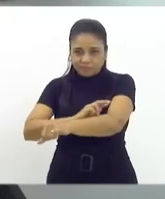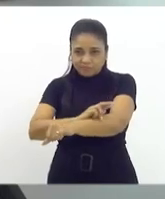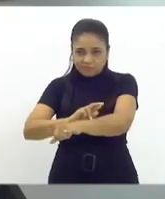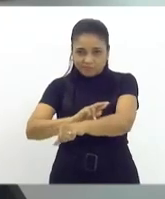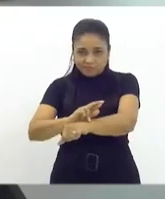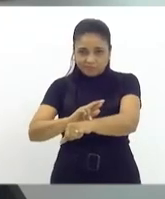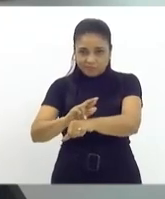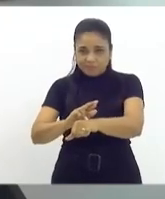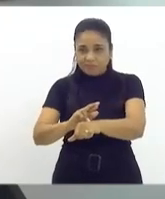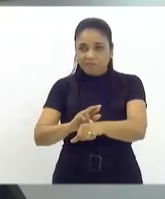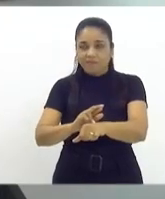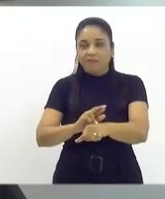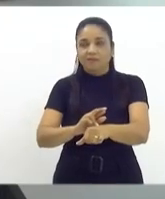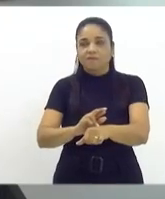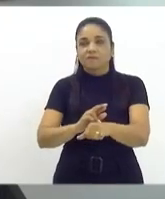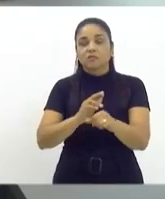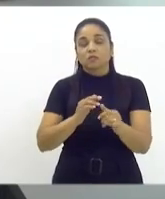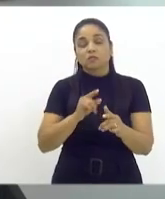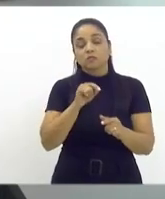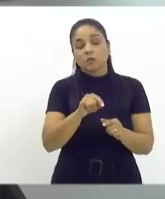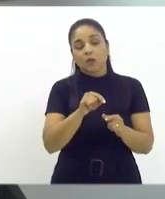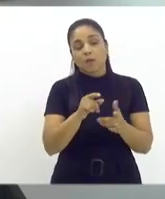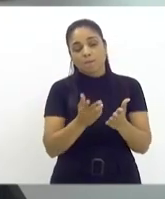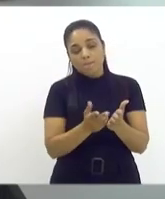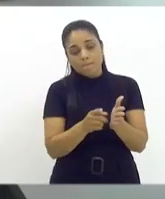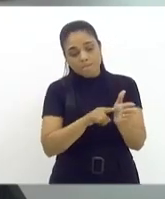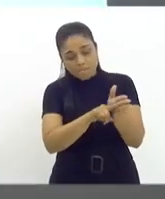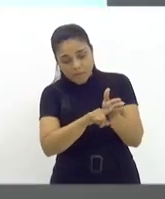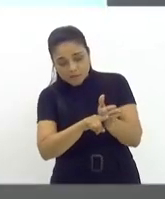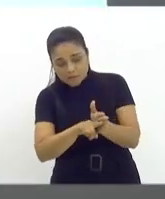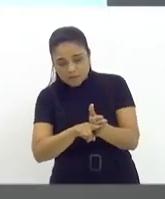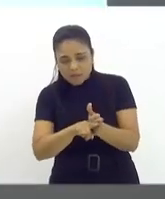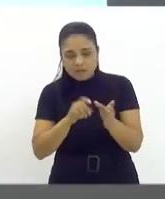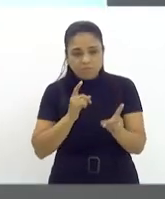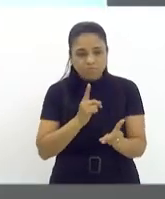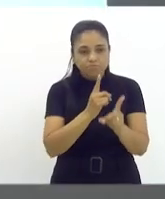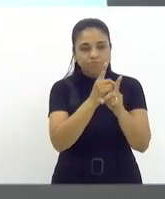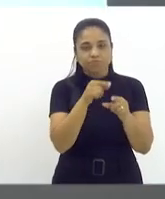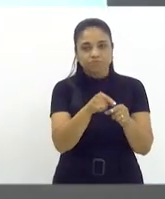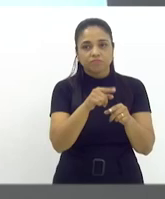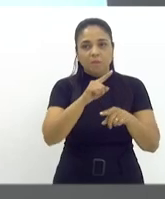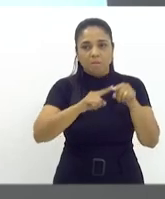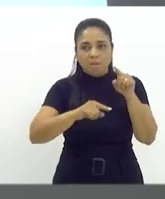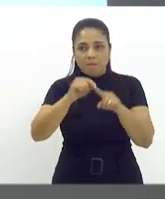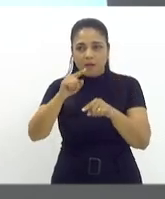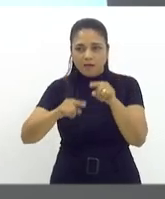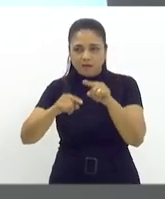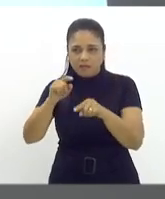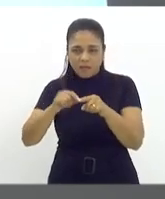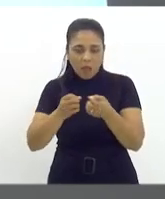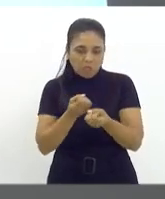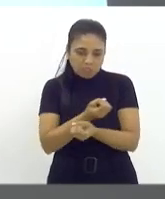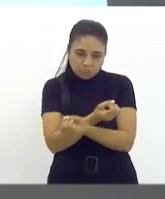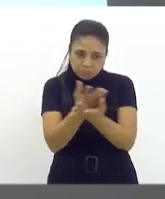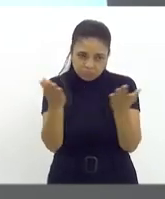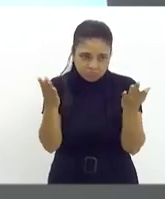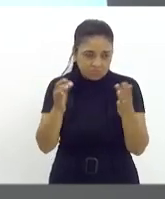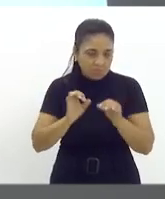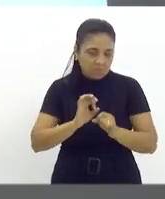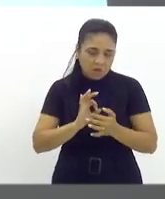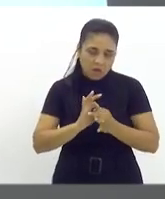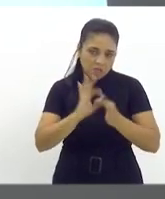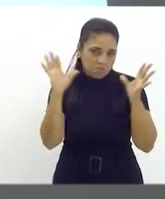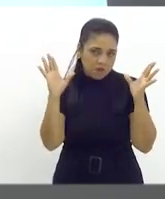dados raciais eles são tirados de dentro da pesquisa material esse aqui tá completamente disponível para todos e todos